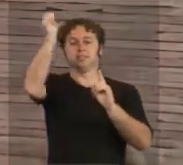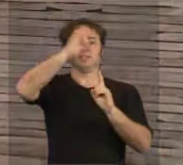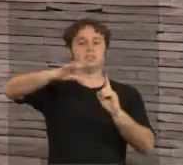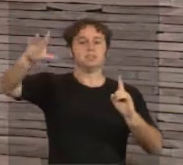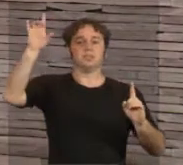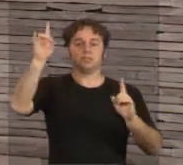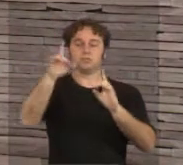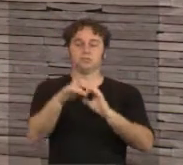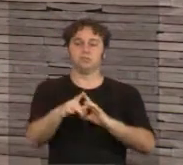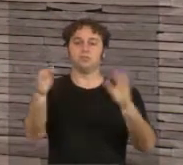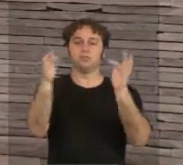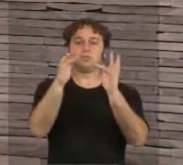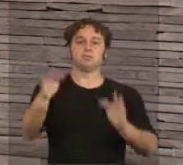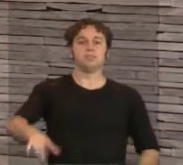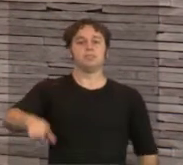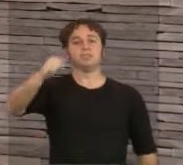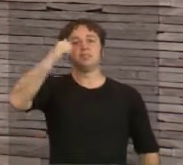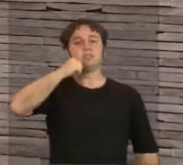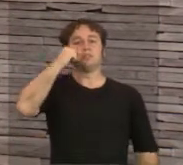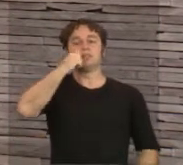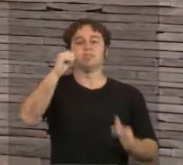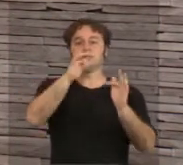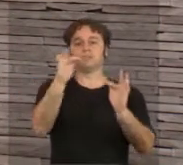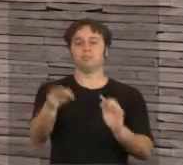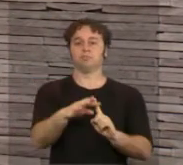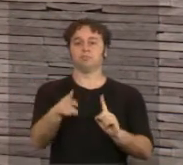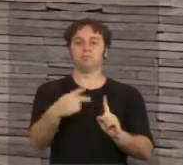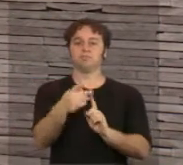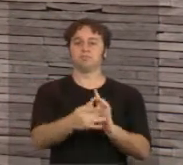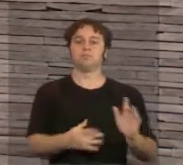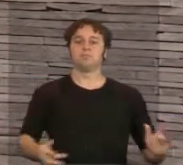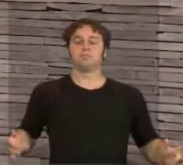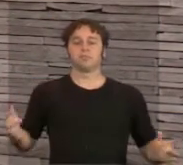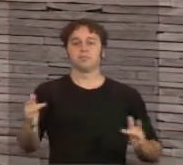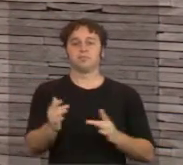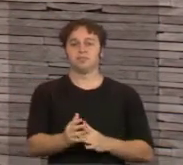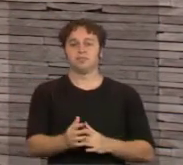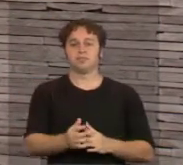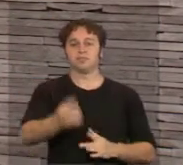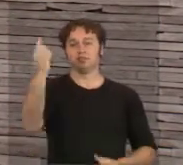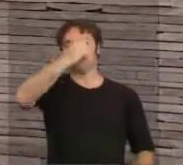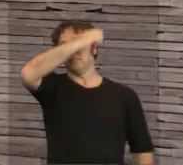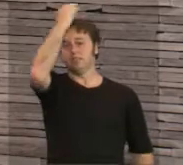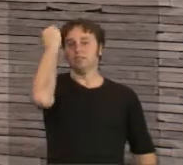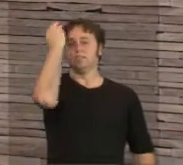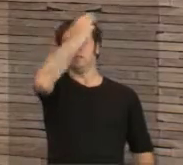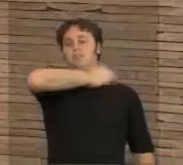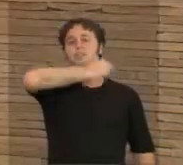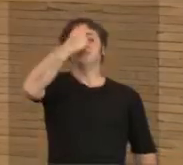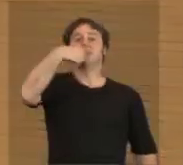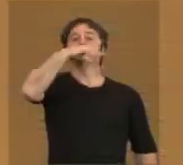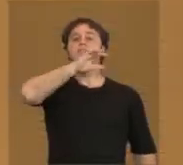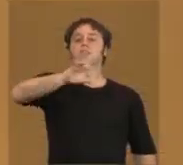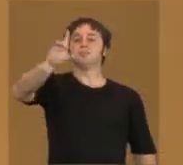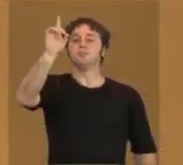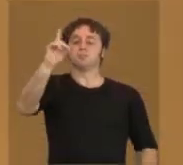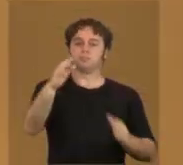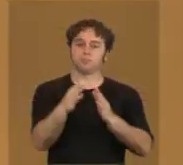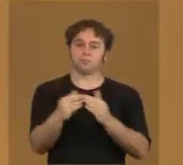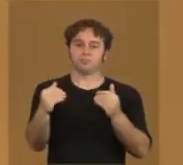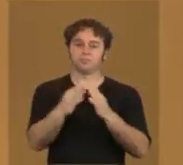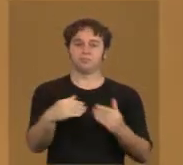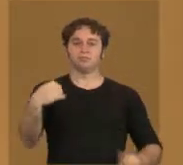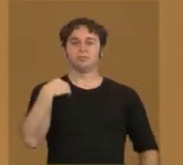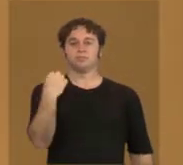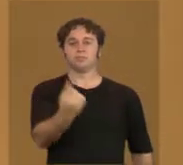cheia de graça, o Senhor é convosco. Bendita sois vós entre as mulheres, e bendito é o fruto do vosso ventre, Jesus. Santa Maria,